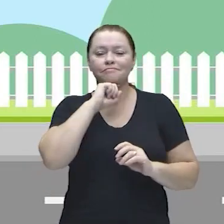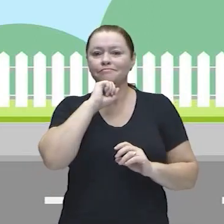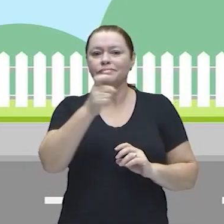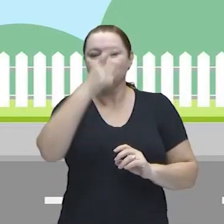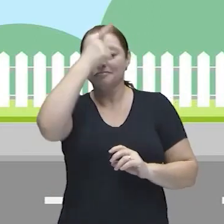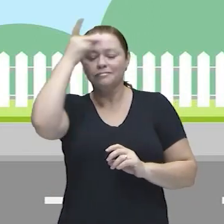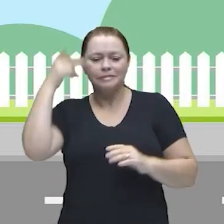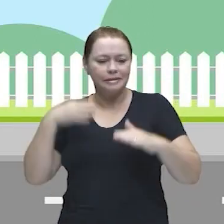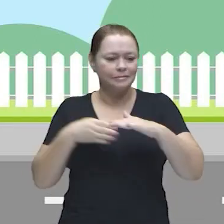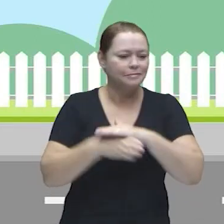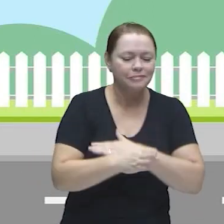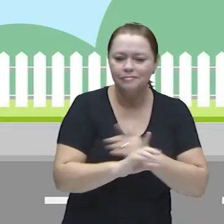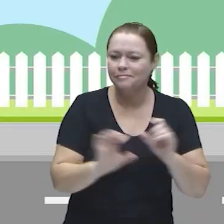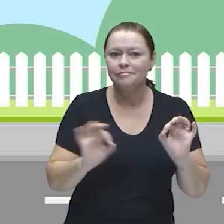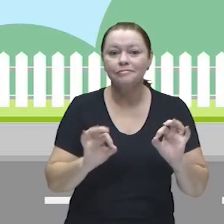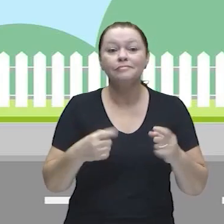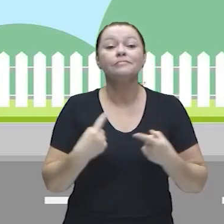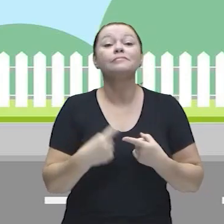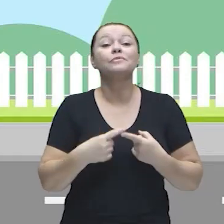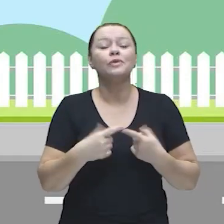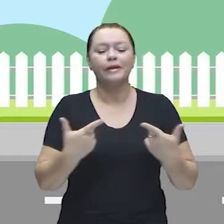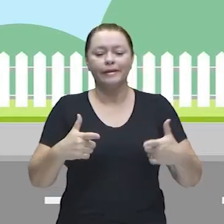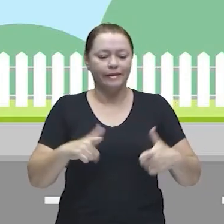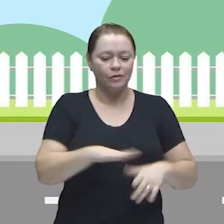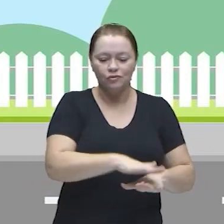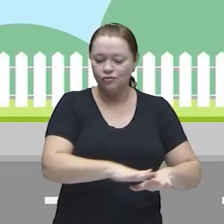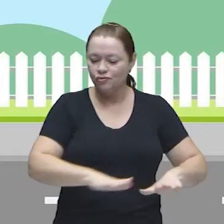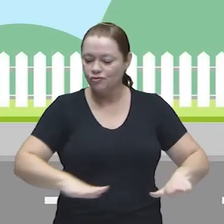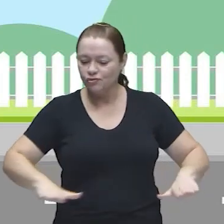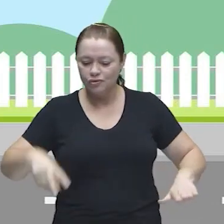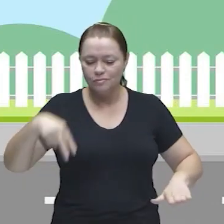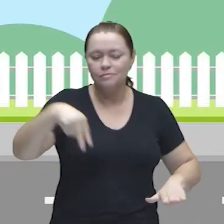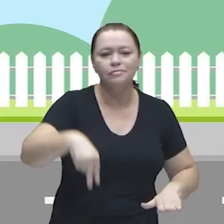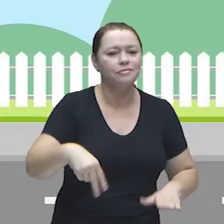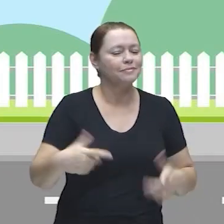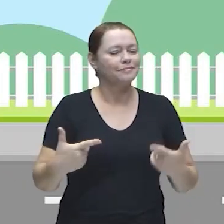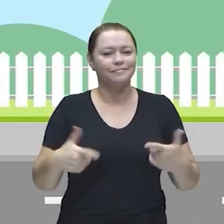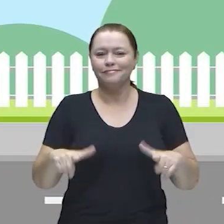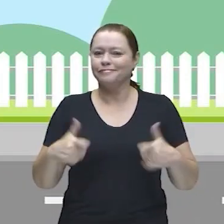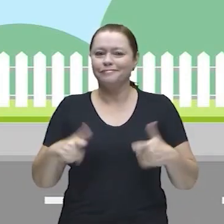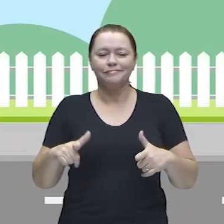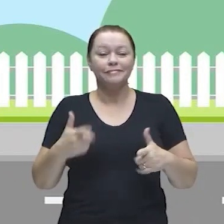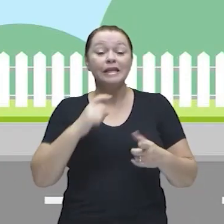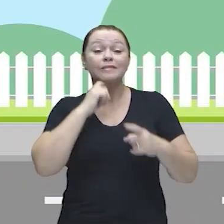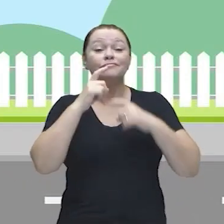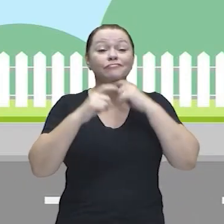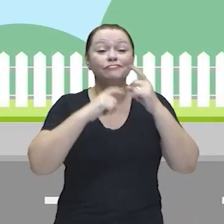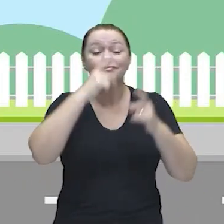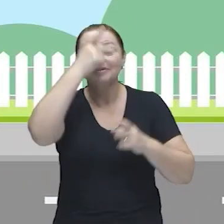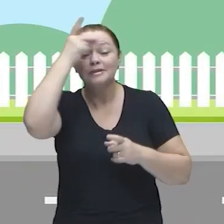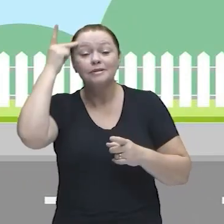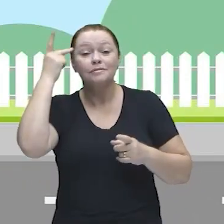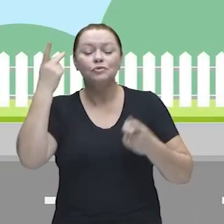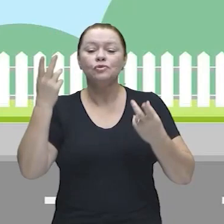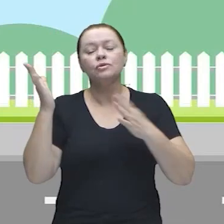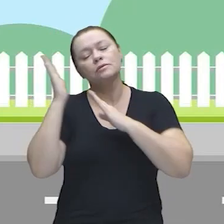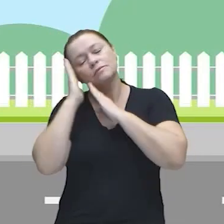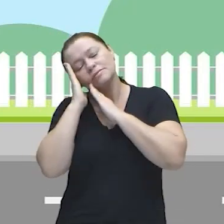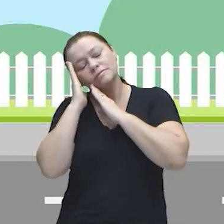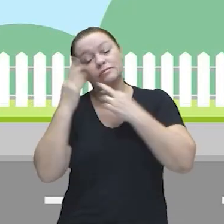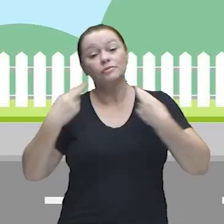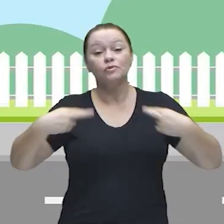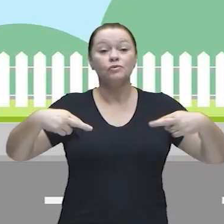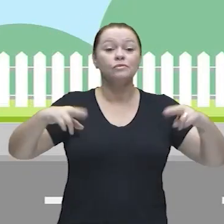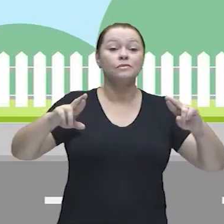entrar nela não, porque na casa não tinha chão. Ninguém podia dormir na rede, porque